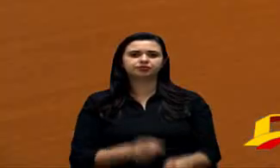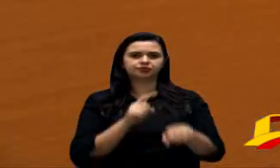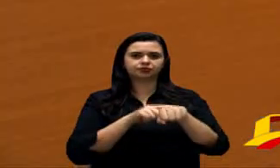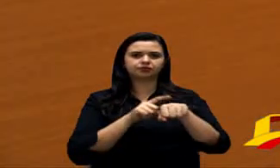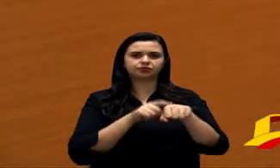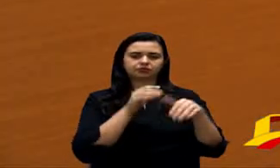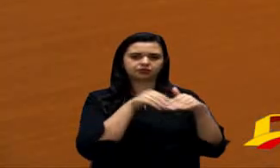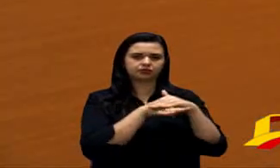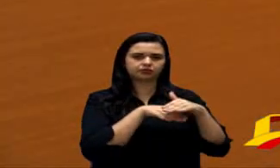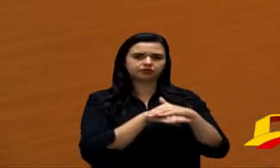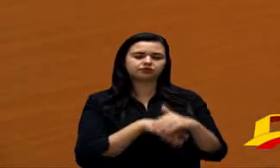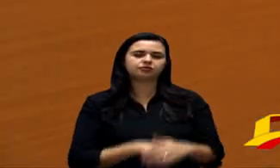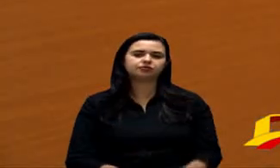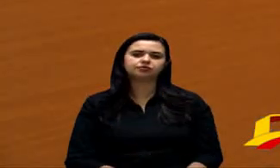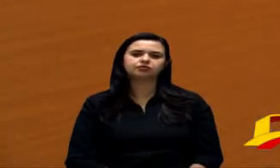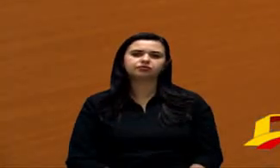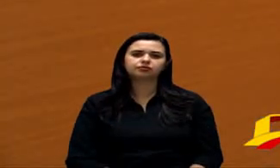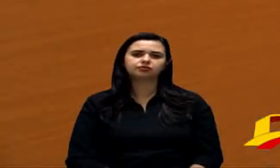fica garantido, viu?